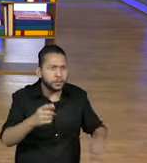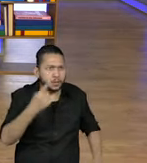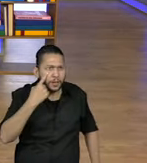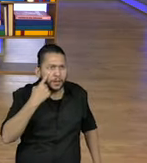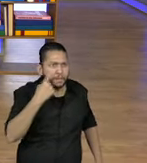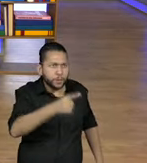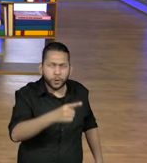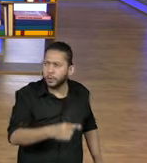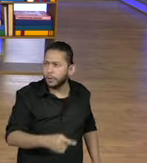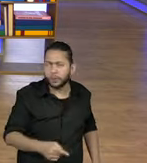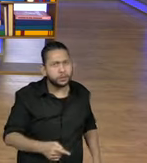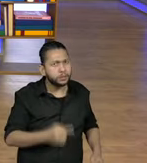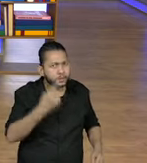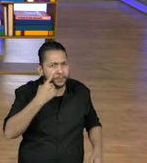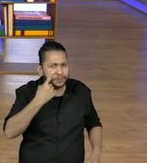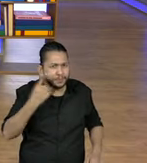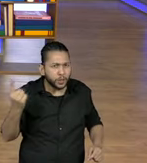Sancho Panza!